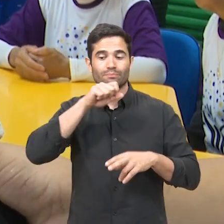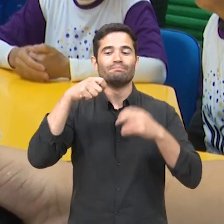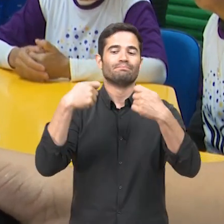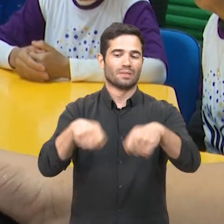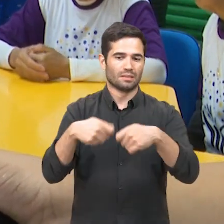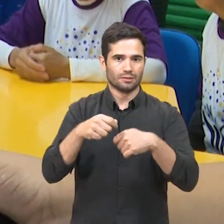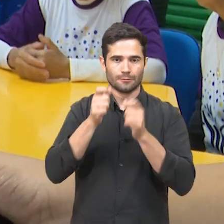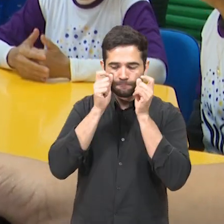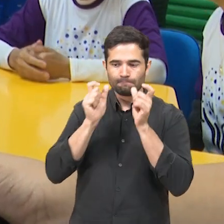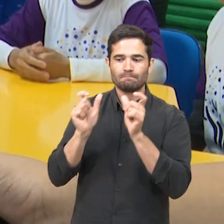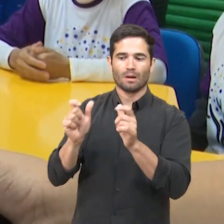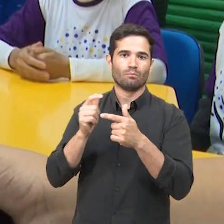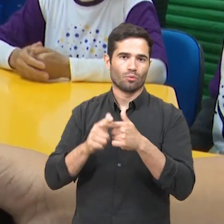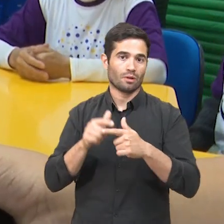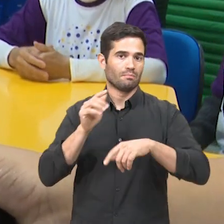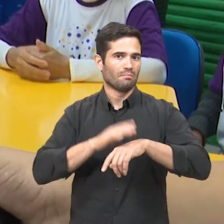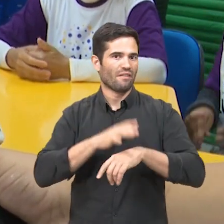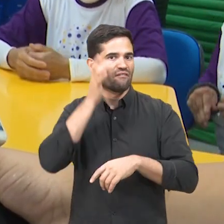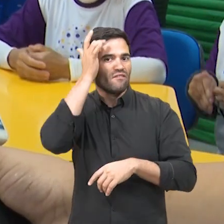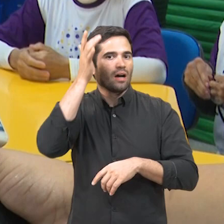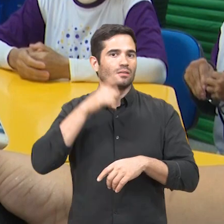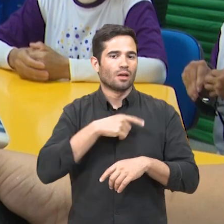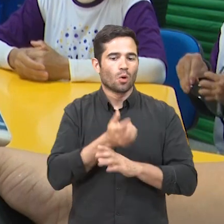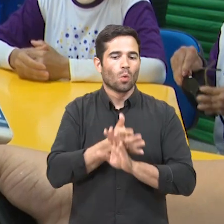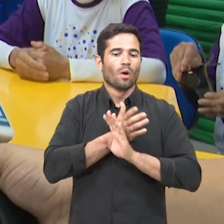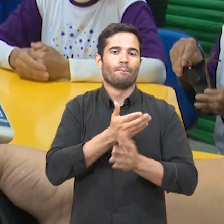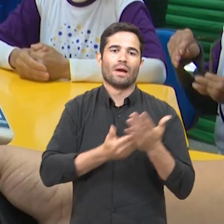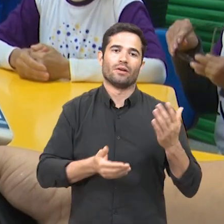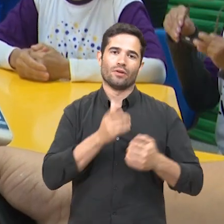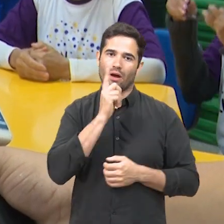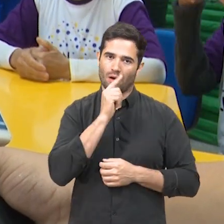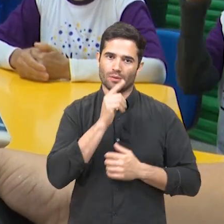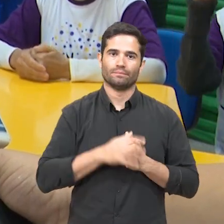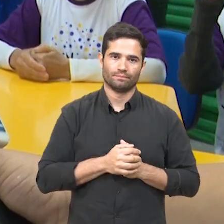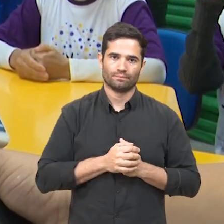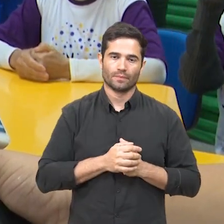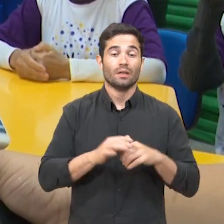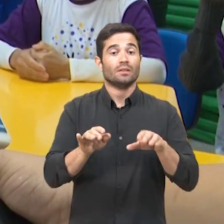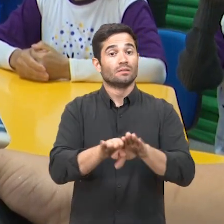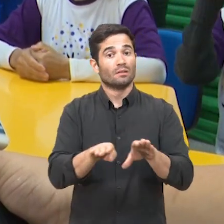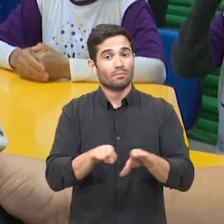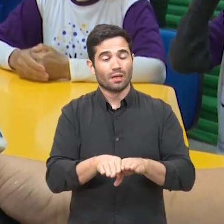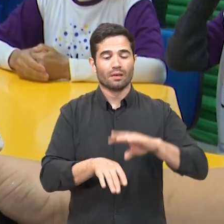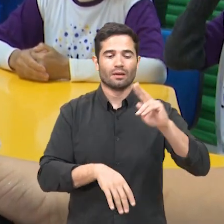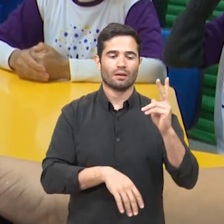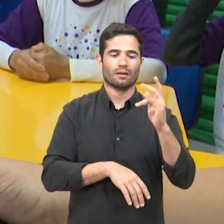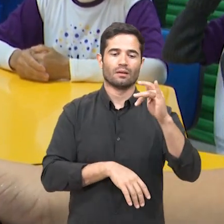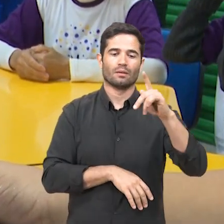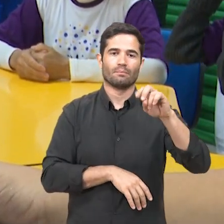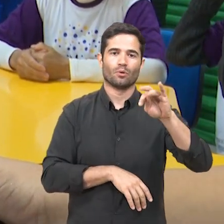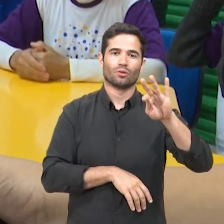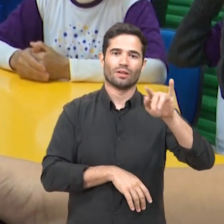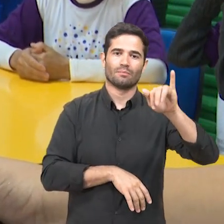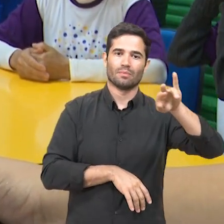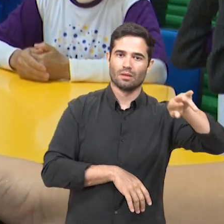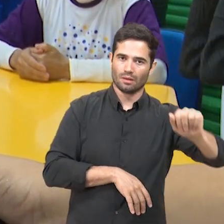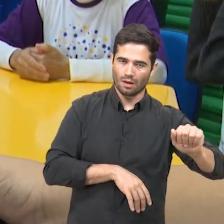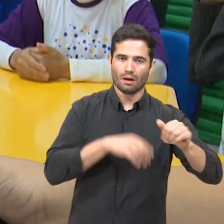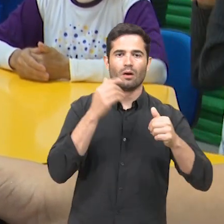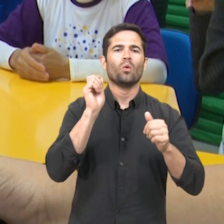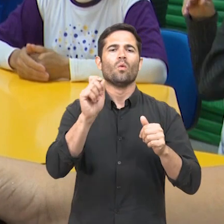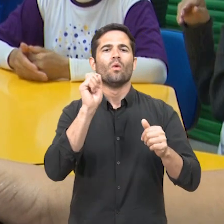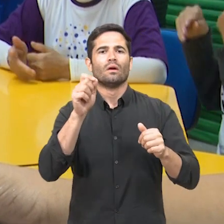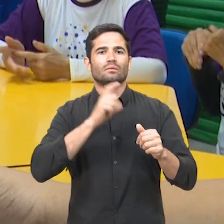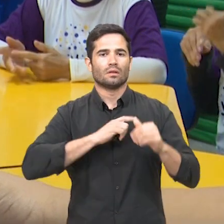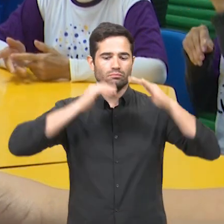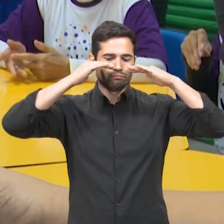particularmente importante, né? Porque o idoso desidrata mais fácil. Então, a gente tem aumento do risco de hipotermia no idoso também, né? Que